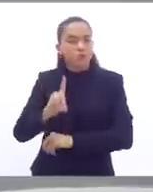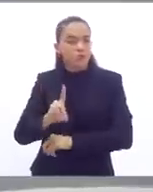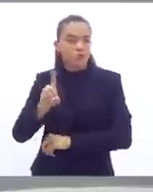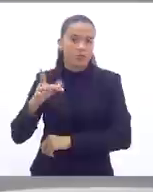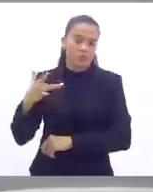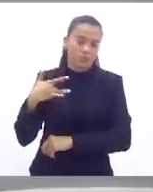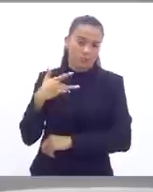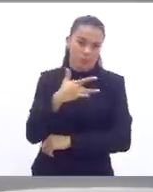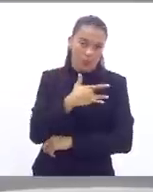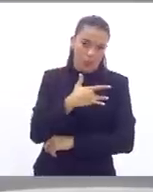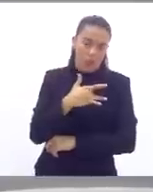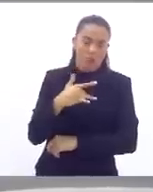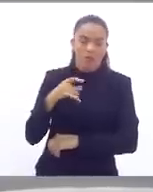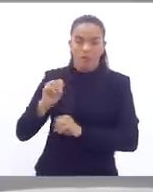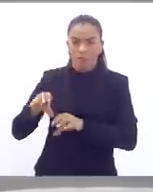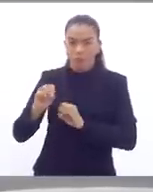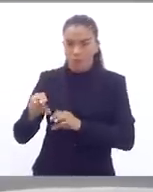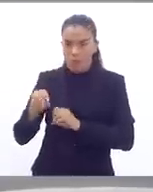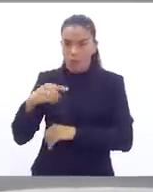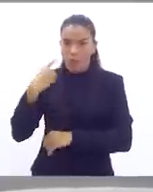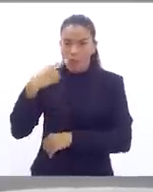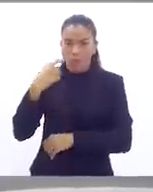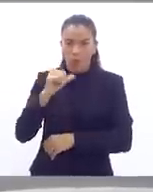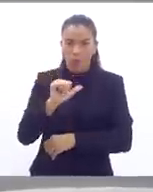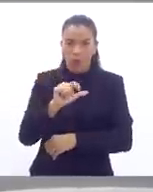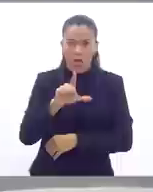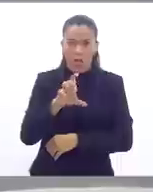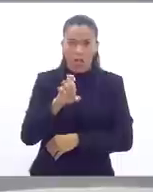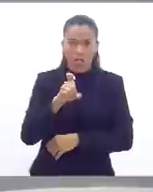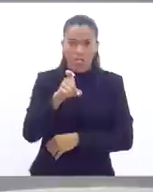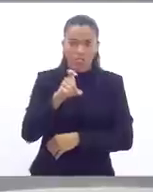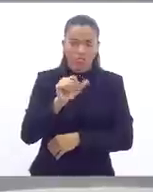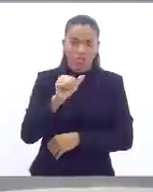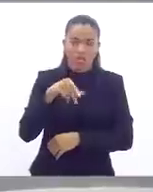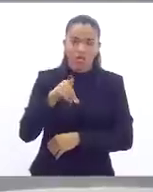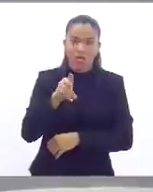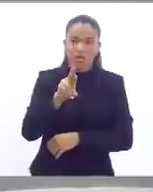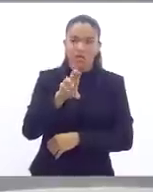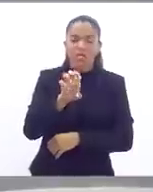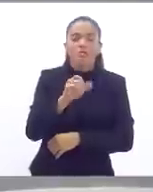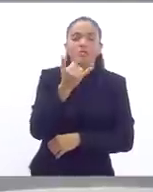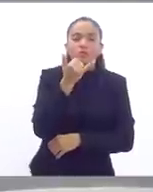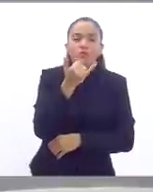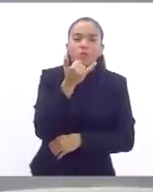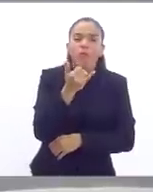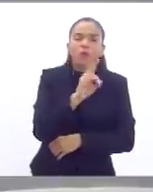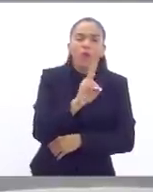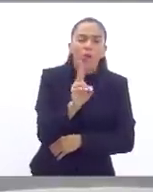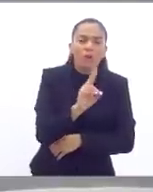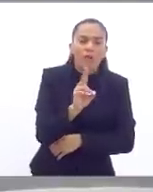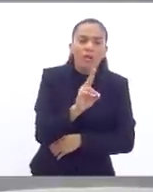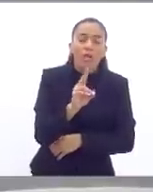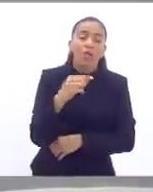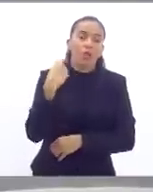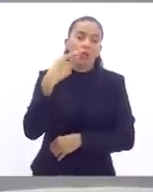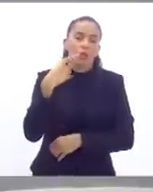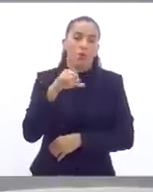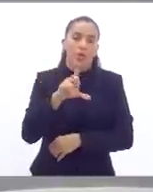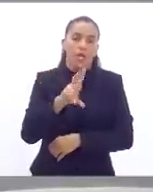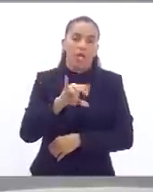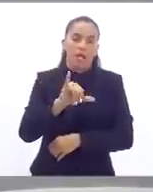da Saúde da educação Doutor Alexandre e em seguida é livre Lígia desculpa é Doutora